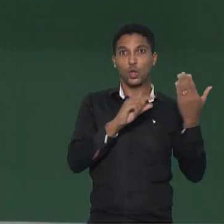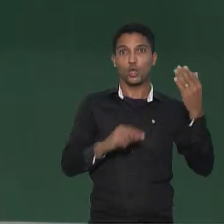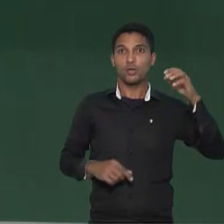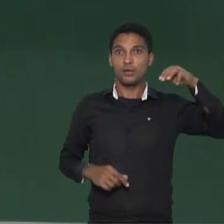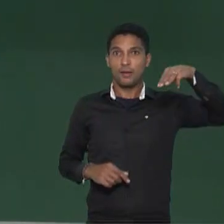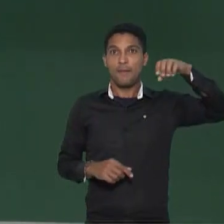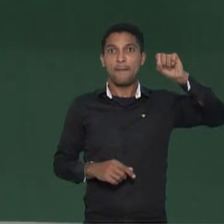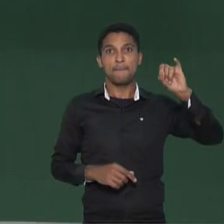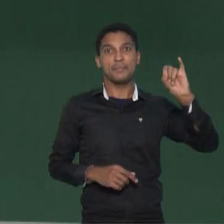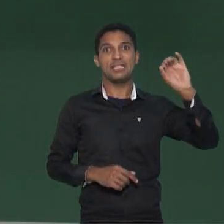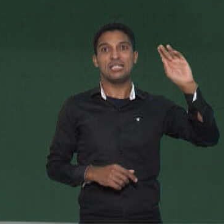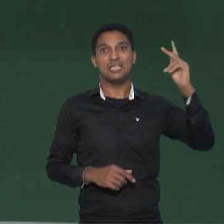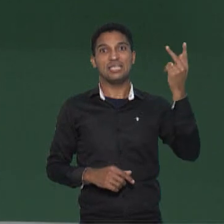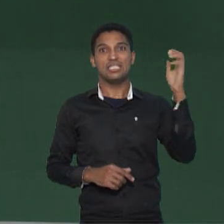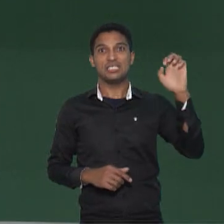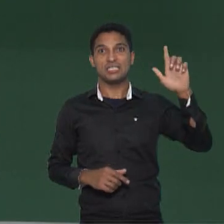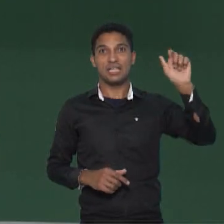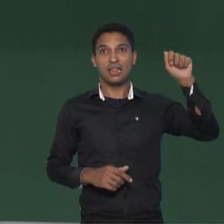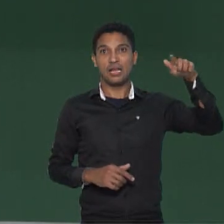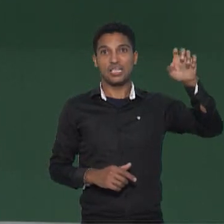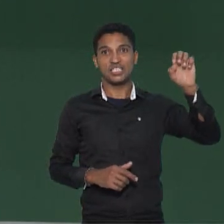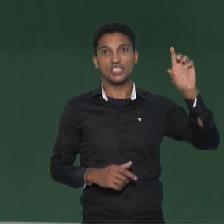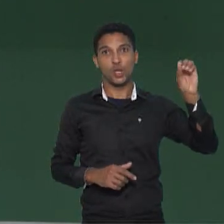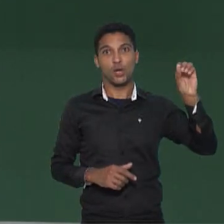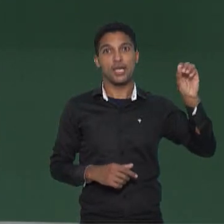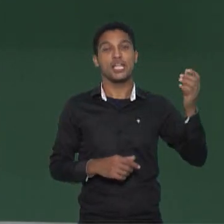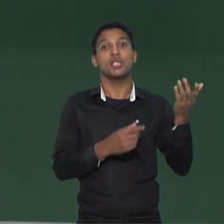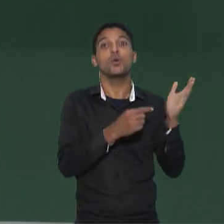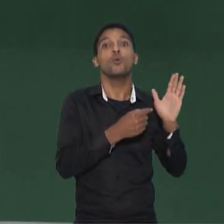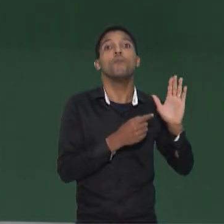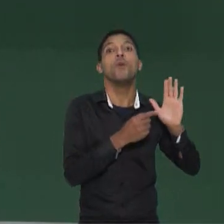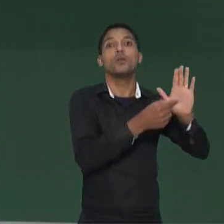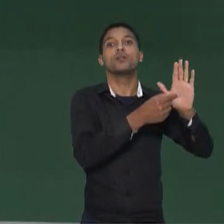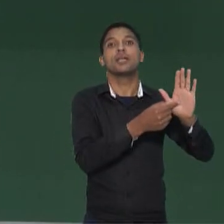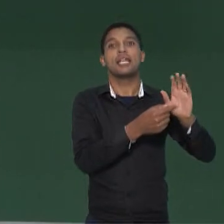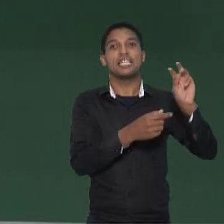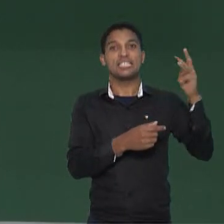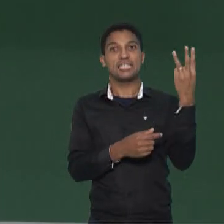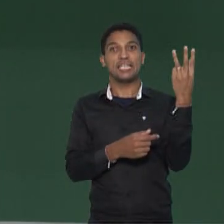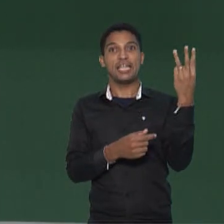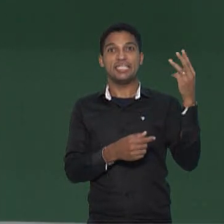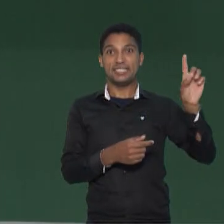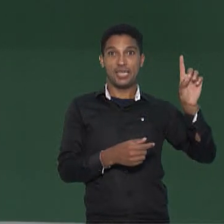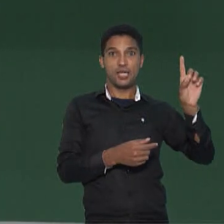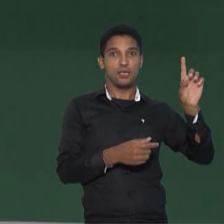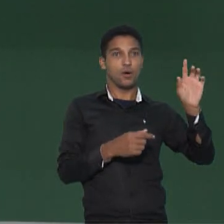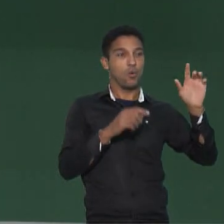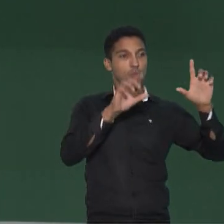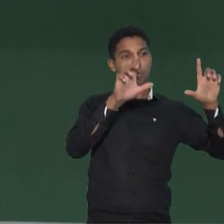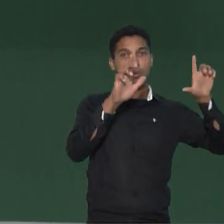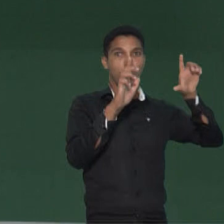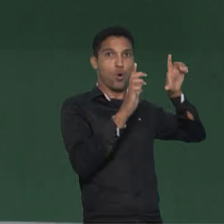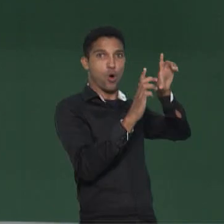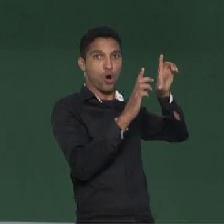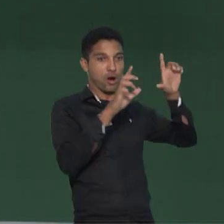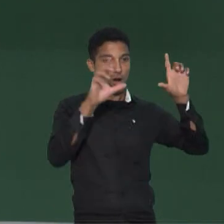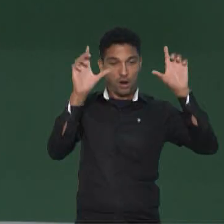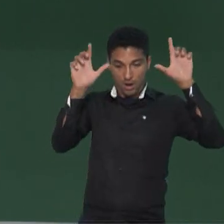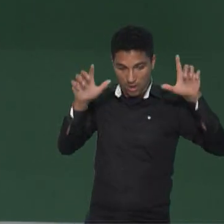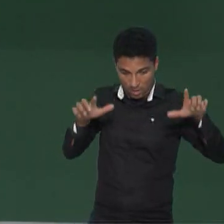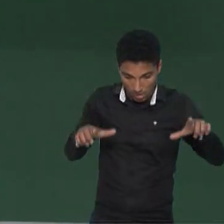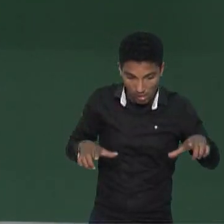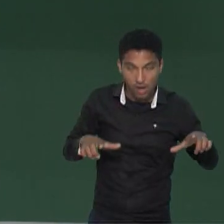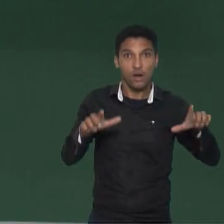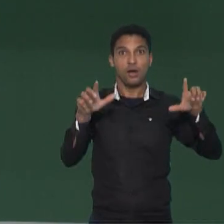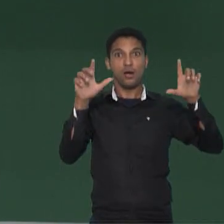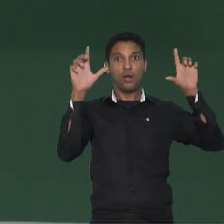a tridimensionalidade. Os artistas neoclássicos eles buscavam diminuir essa tridimensionalidade, principalmente do fundo. Leonardo da Vinci fazia